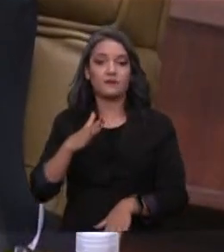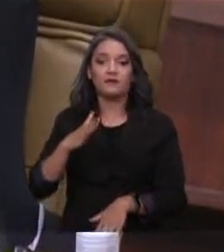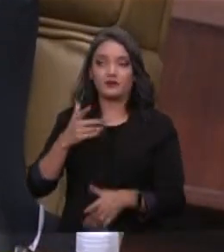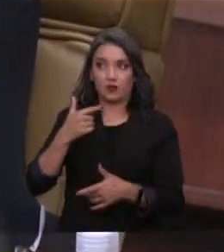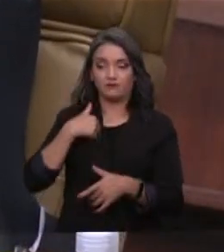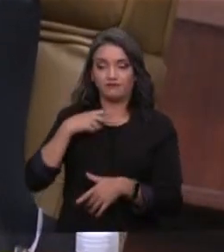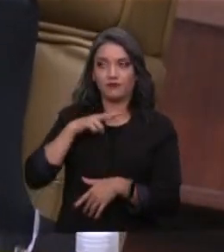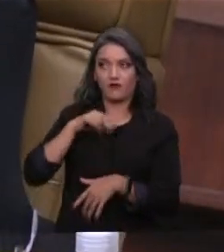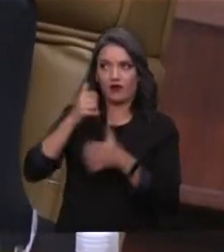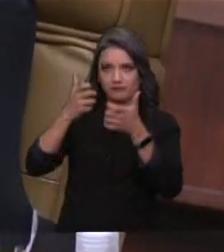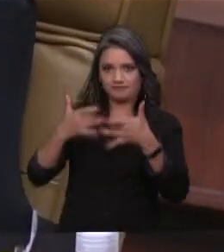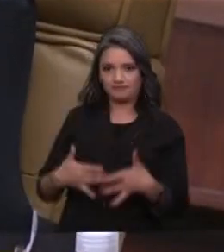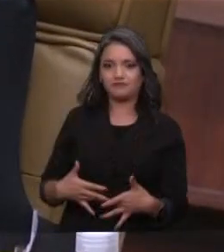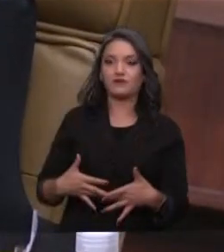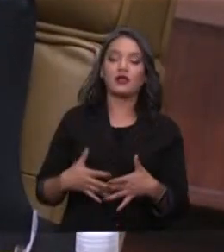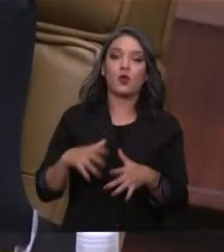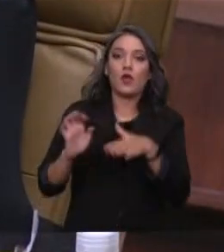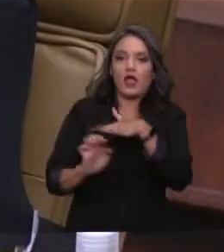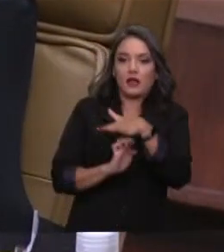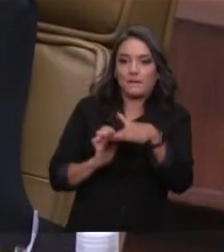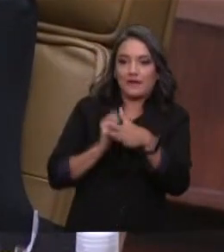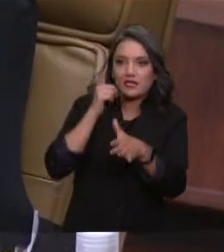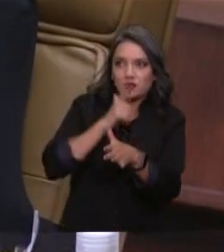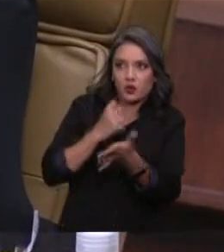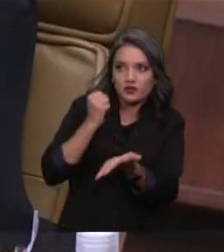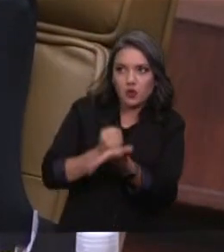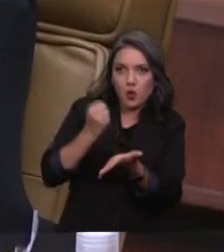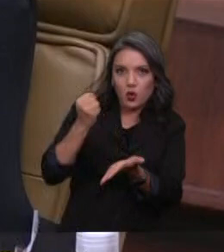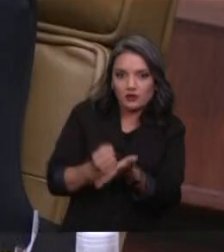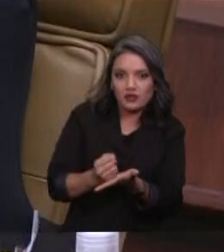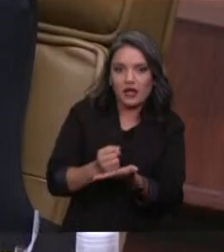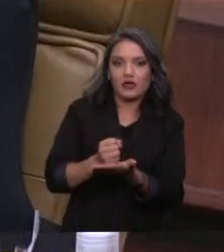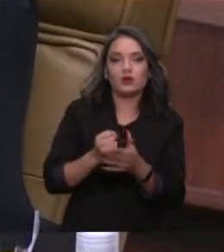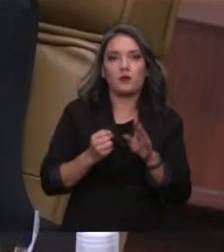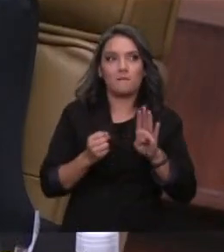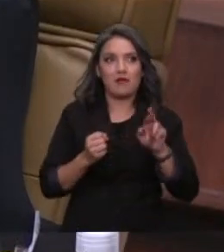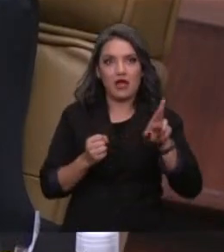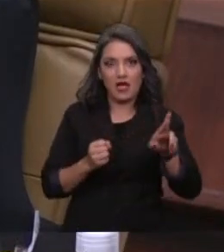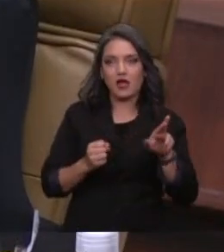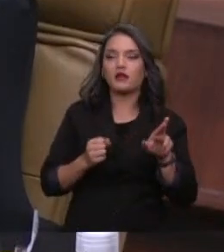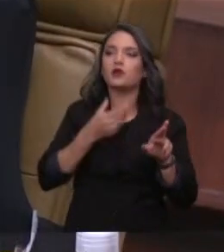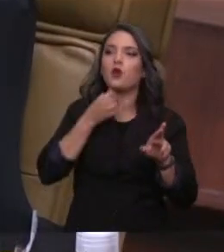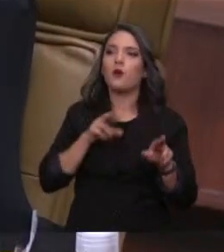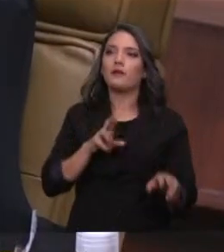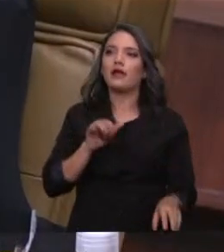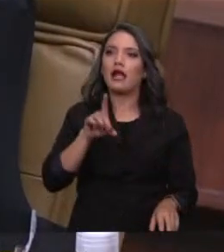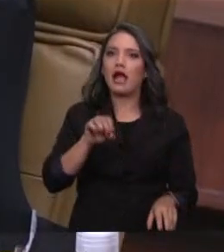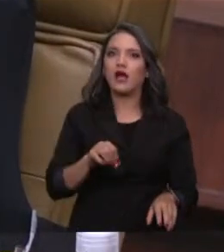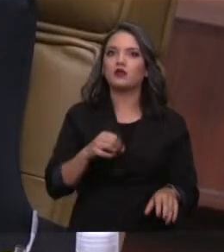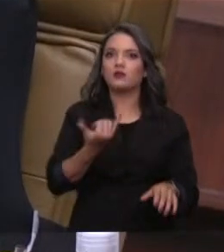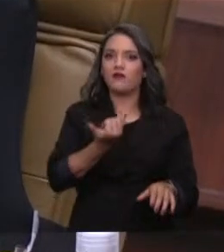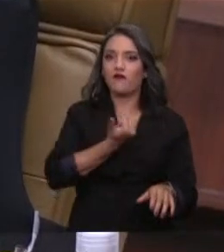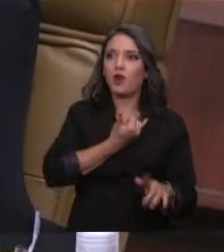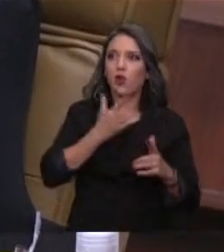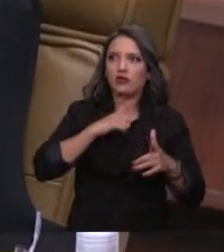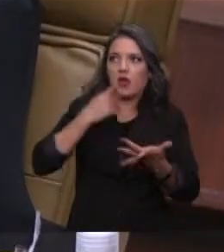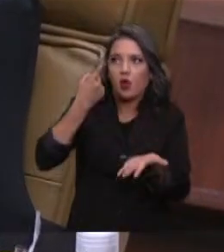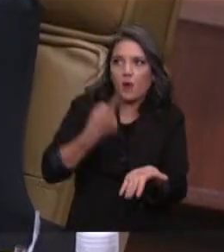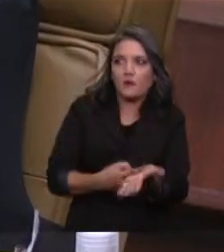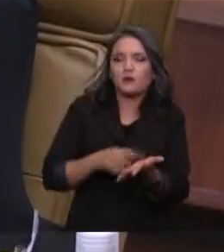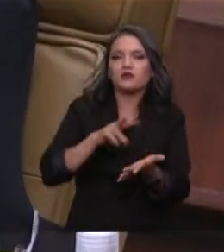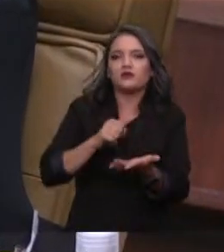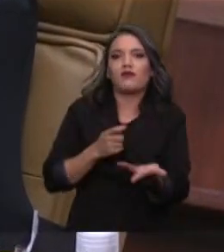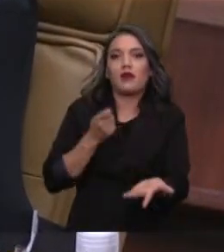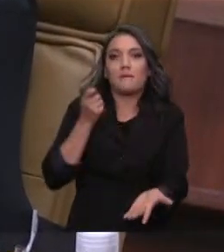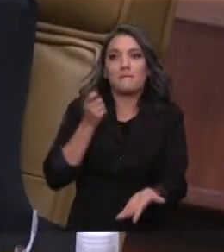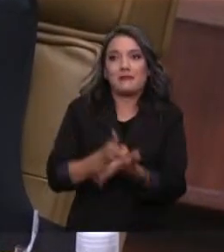eu vou melhorar. Quando a empresa ganhou os contratos da BR, Ricardo Pessoa virou para mim e disse que tinha assumido um compromisso de pagar